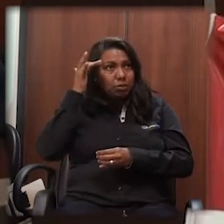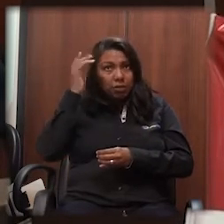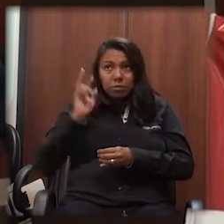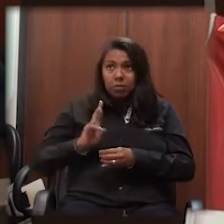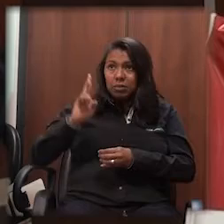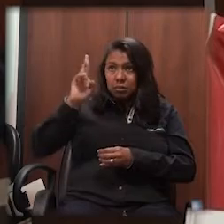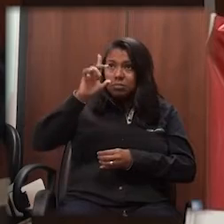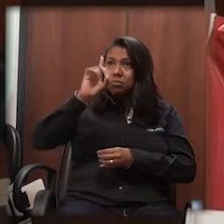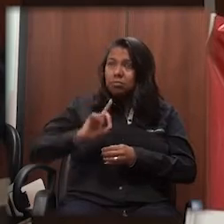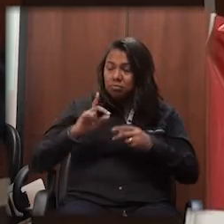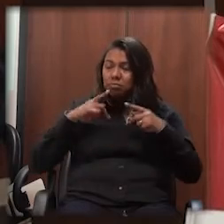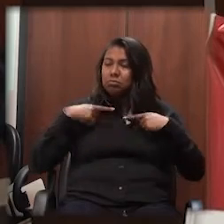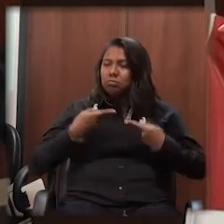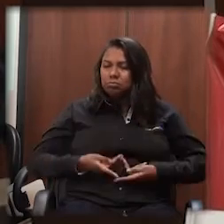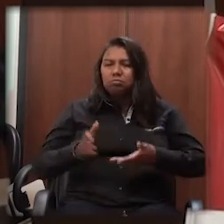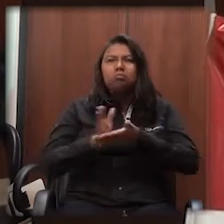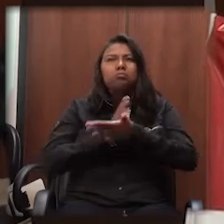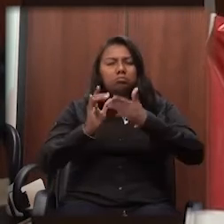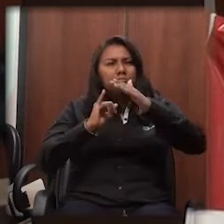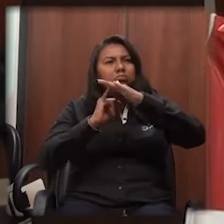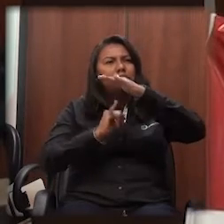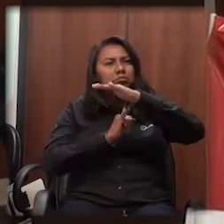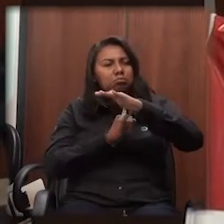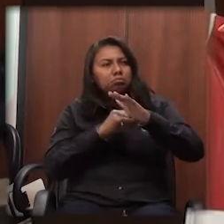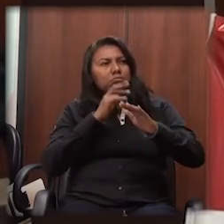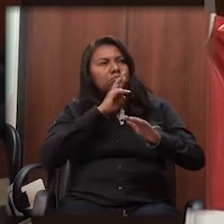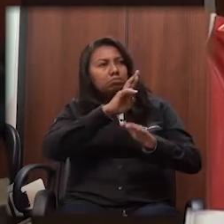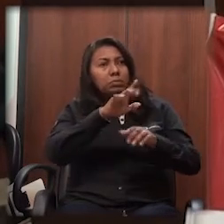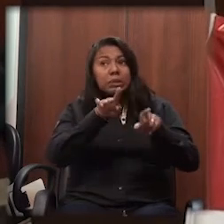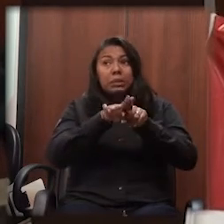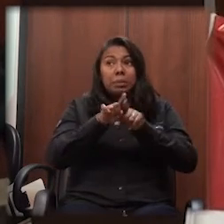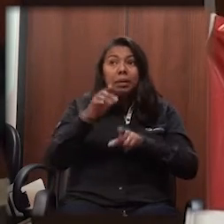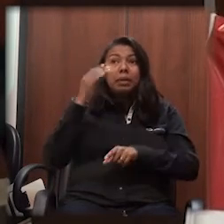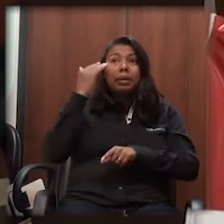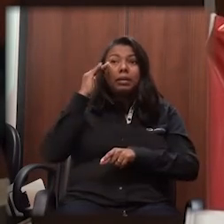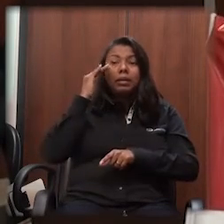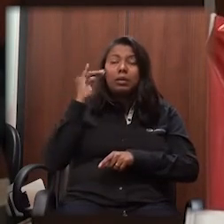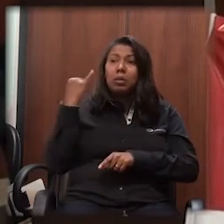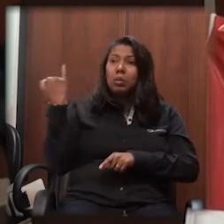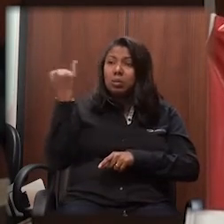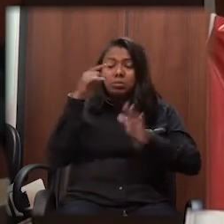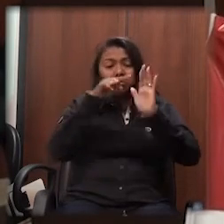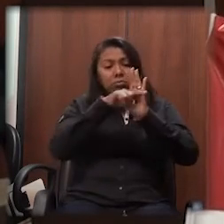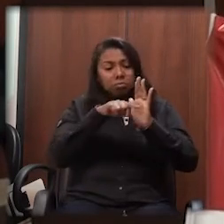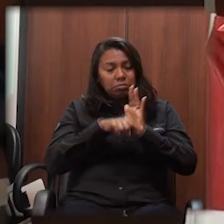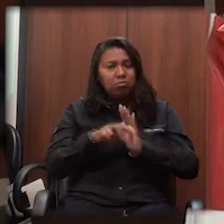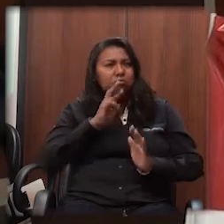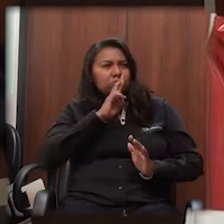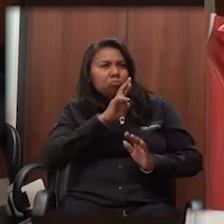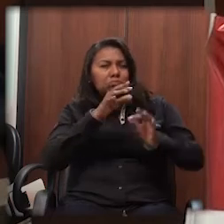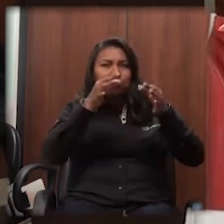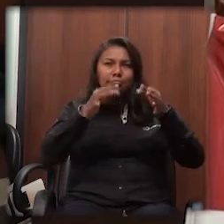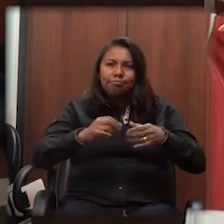das determinadas instituições, para que esse questionário fosse compreendido na sua importância, para que ele fosse respondido. Então, foi um